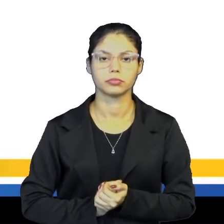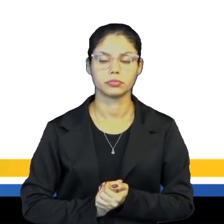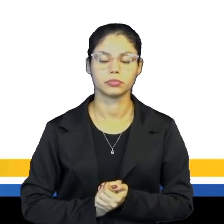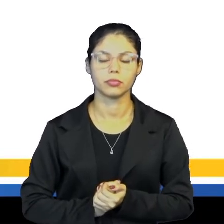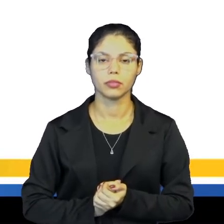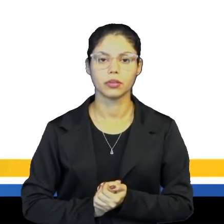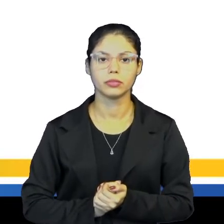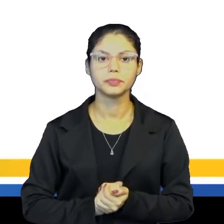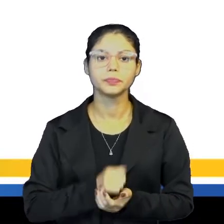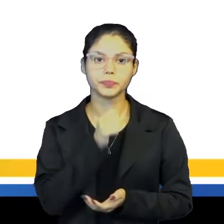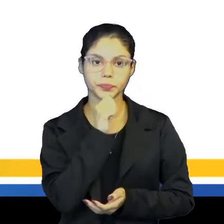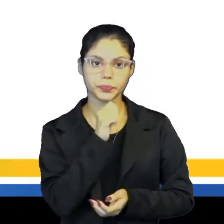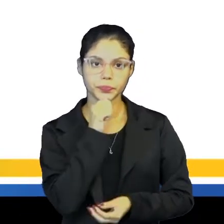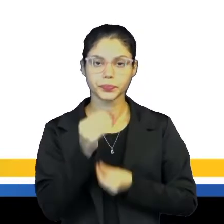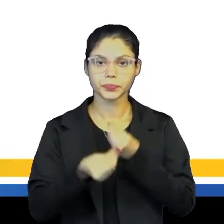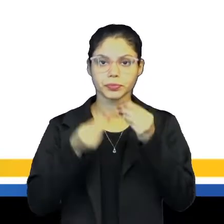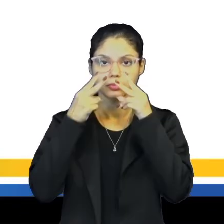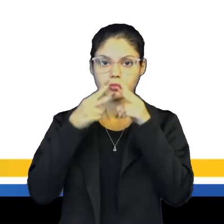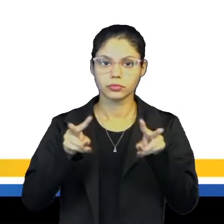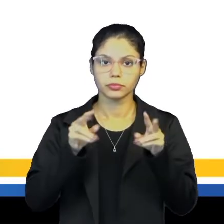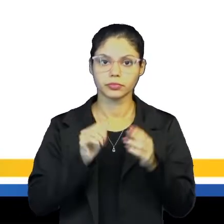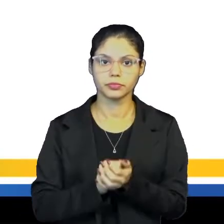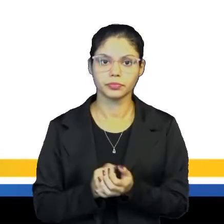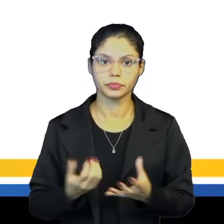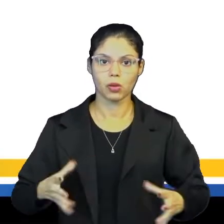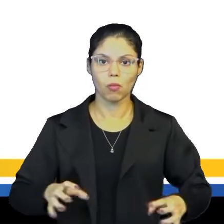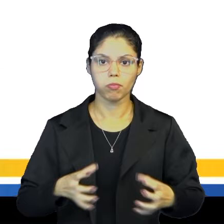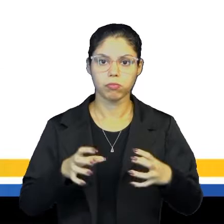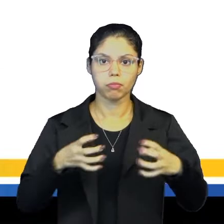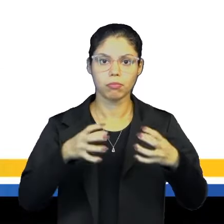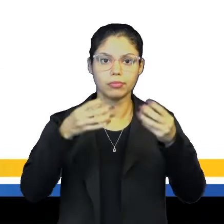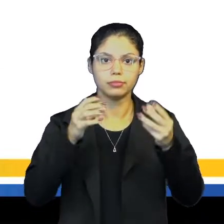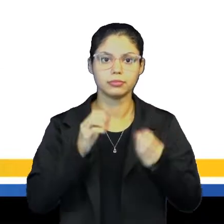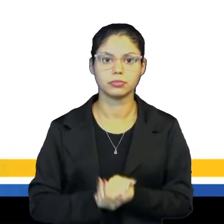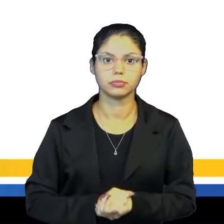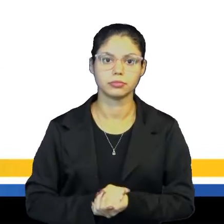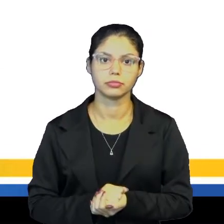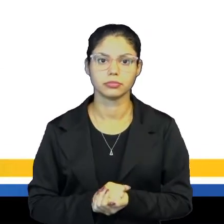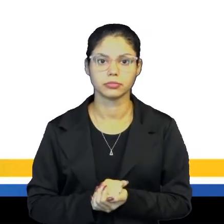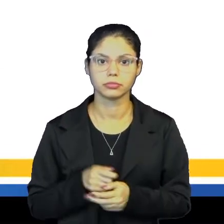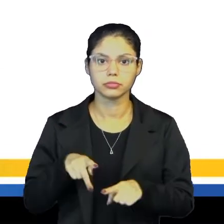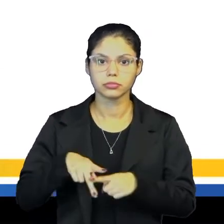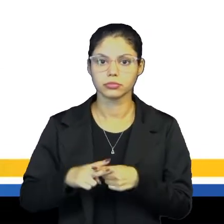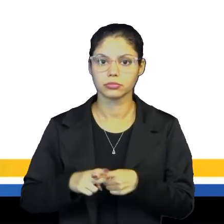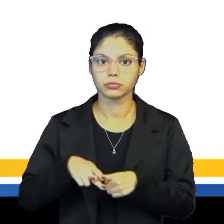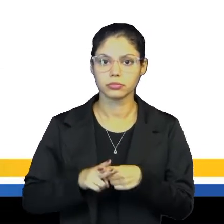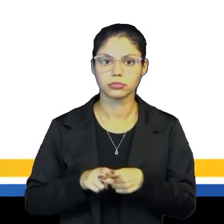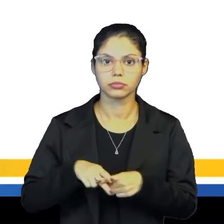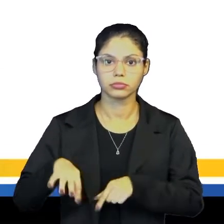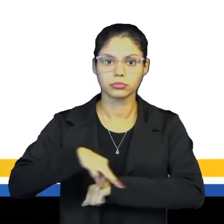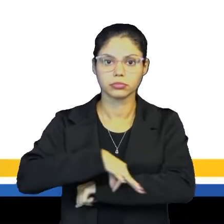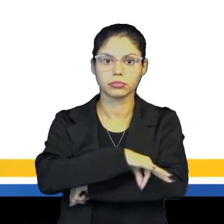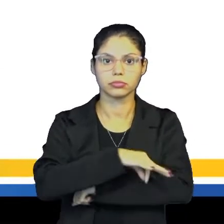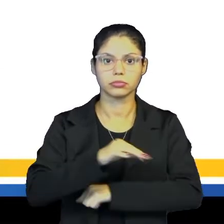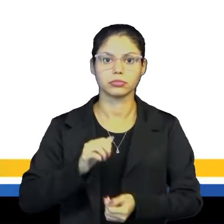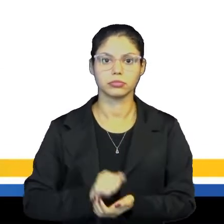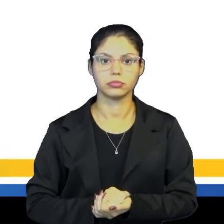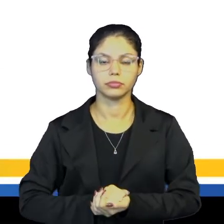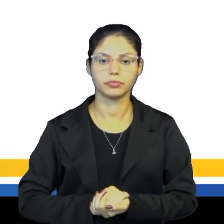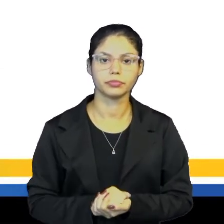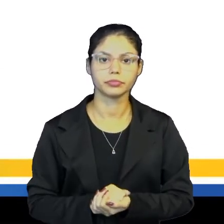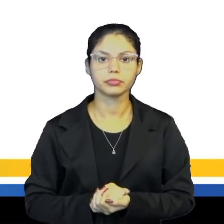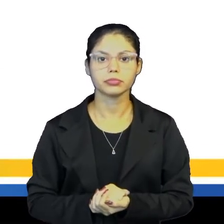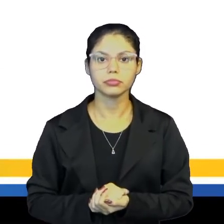consideradas ainda como artes visuais, olha só, a escultura, a instalação artística,